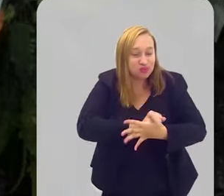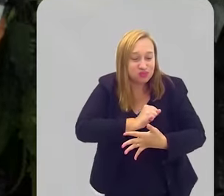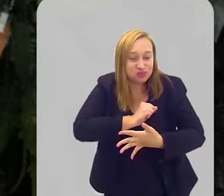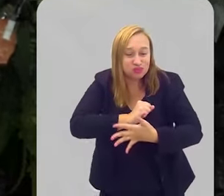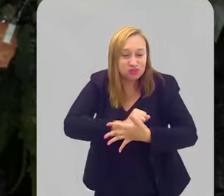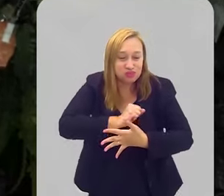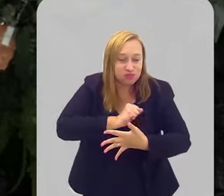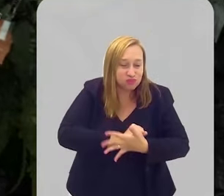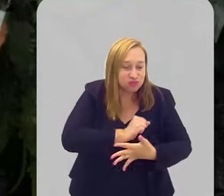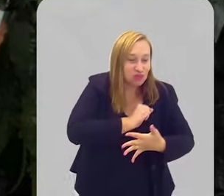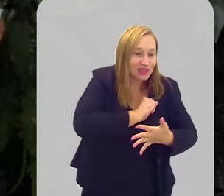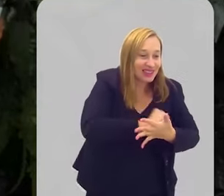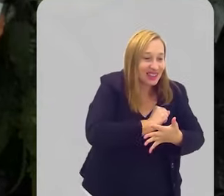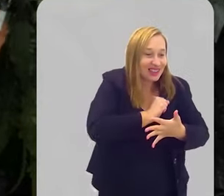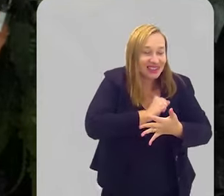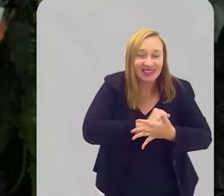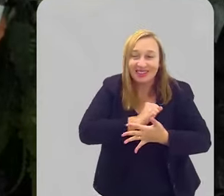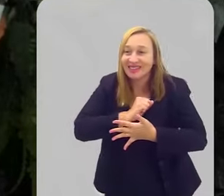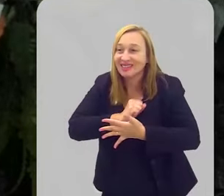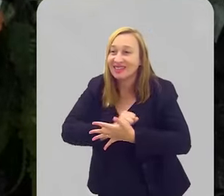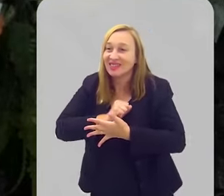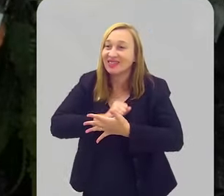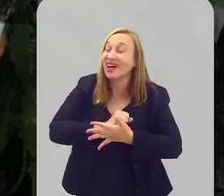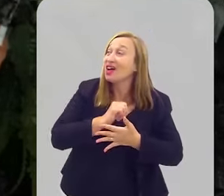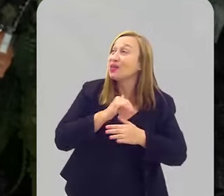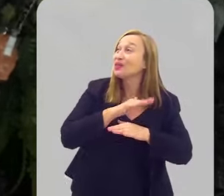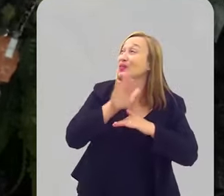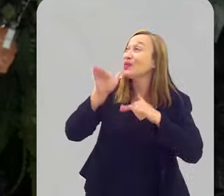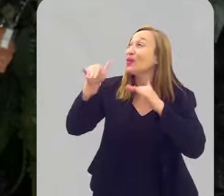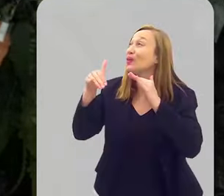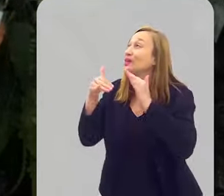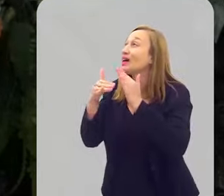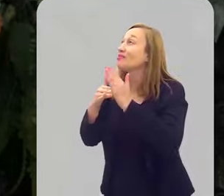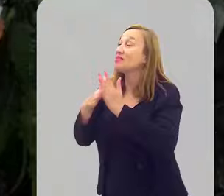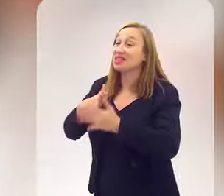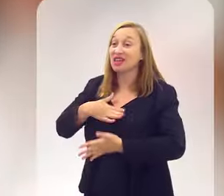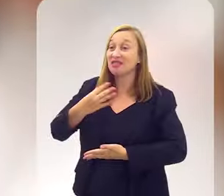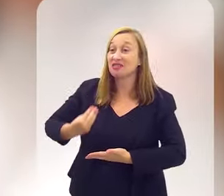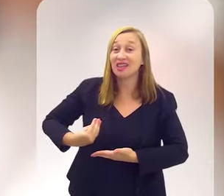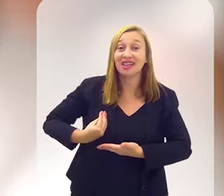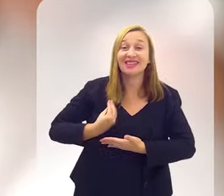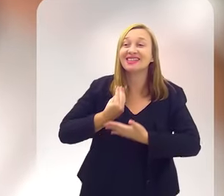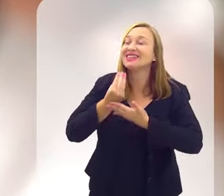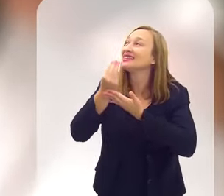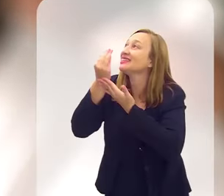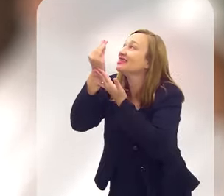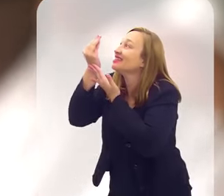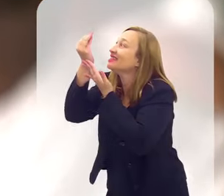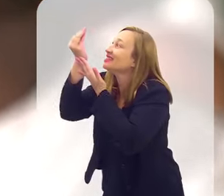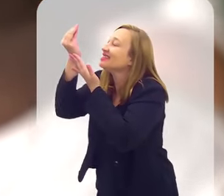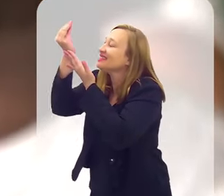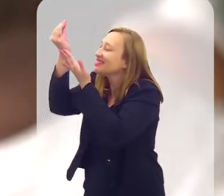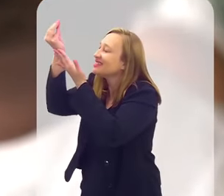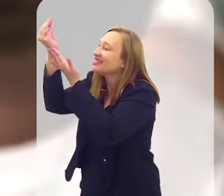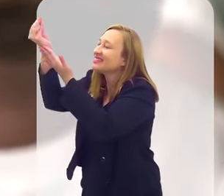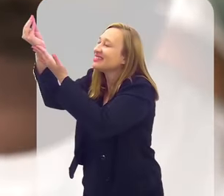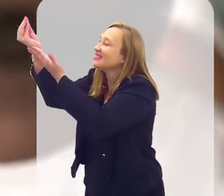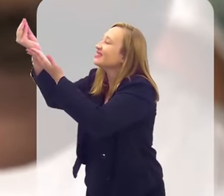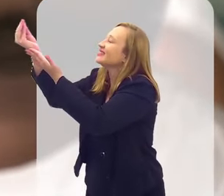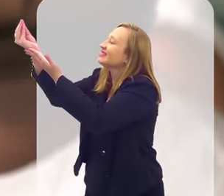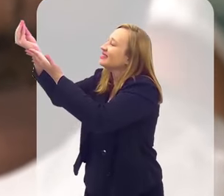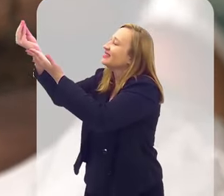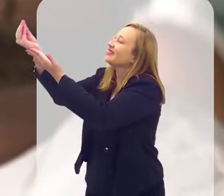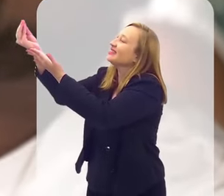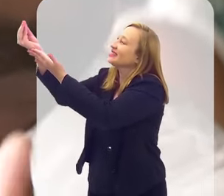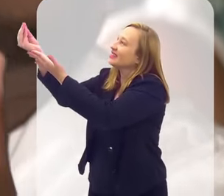coração Cristo seja o centro e todo o meu ser